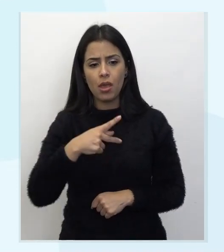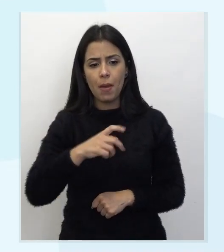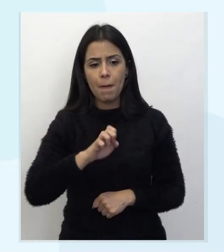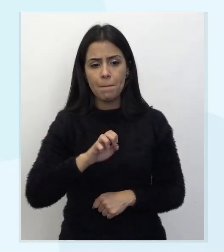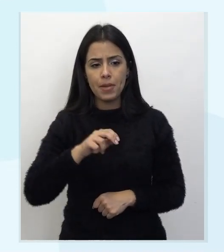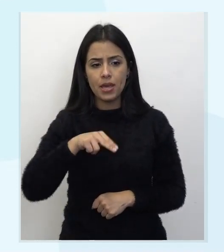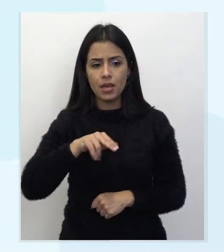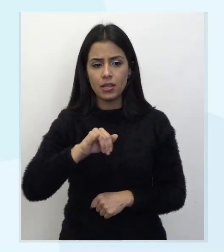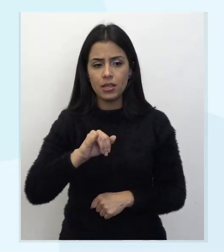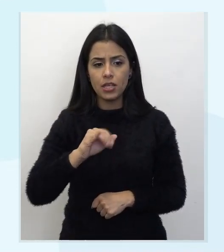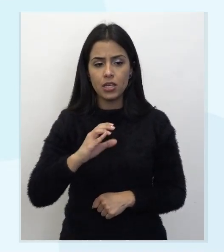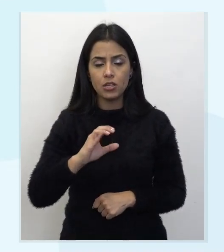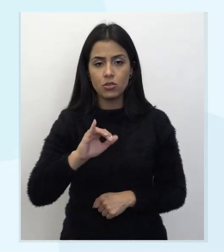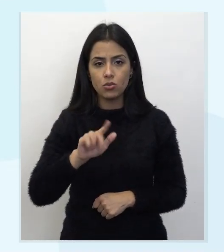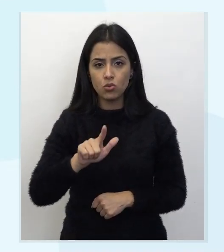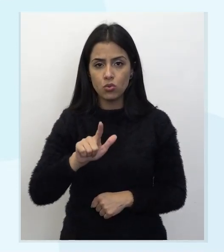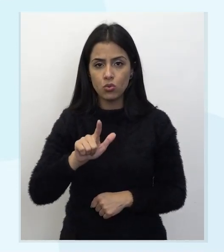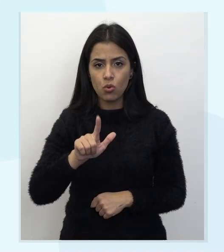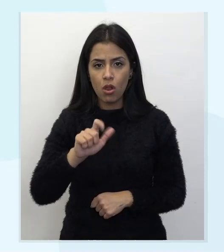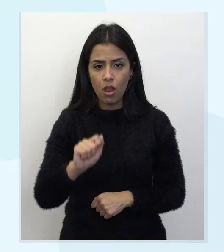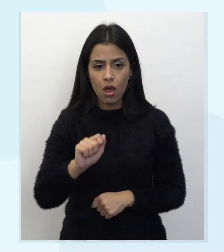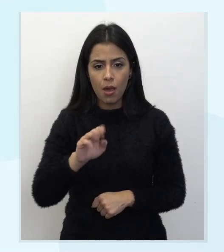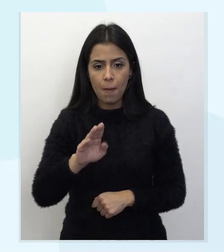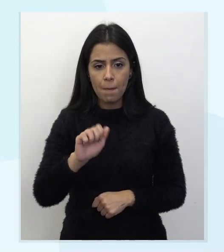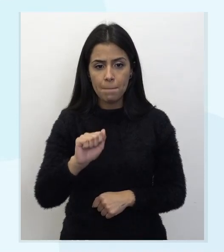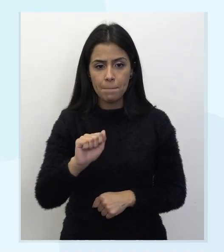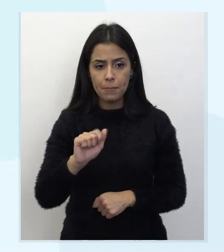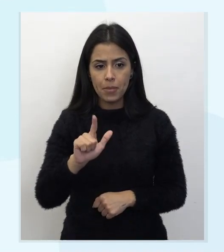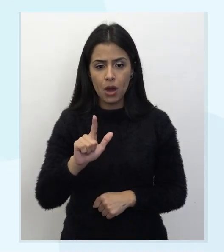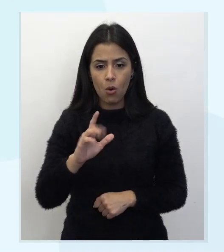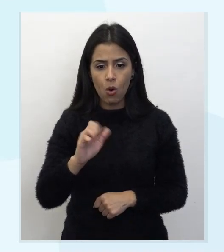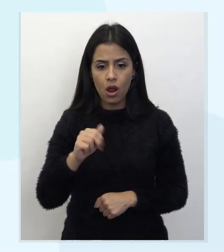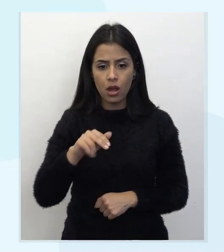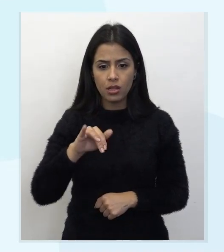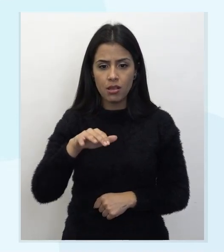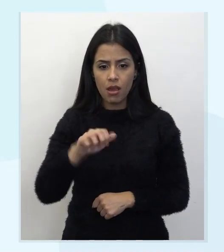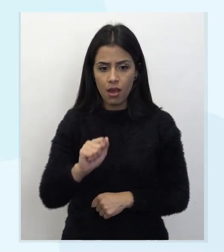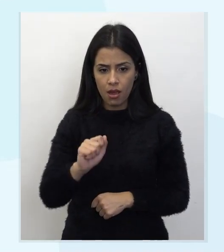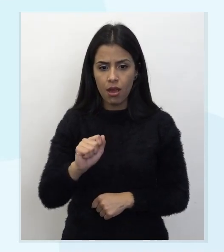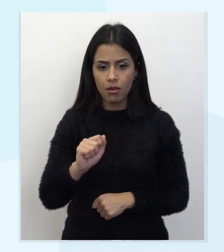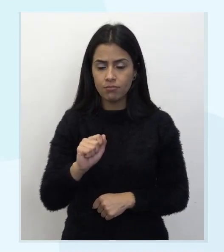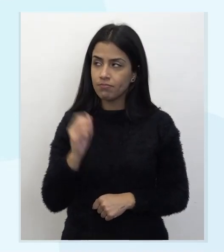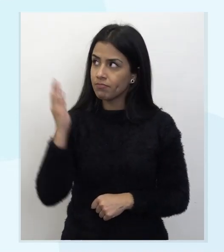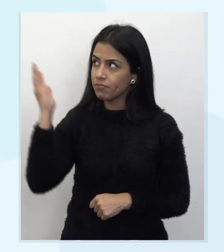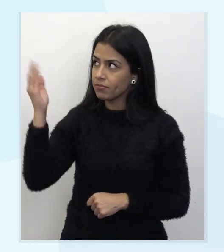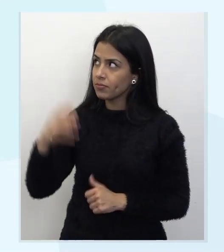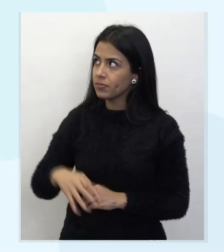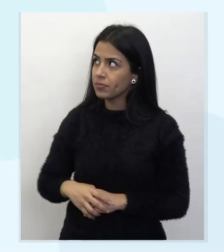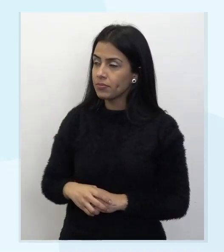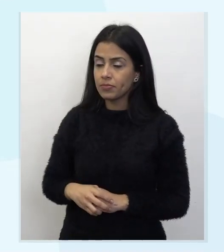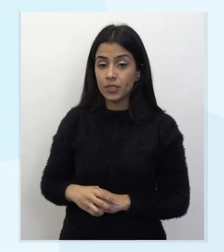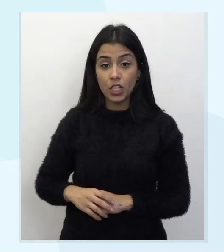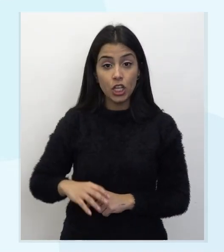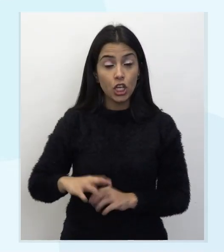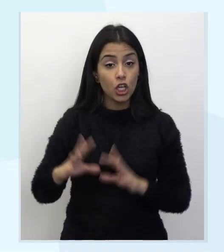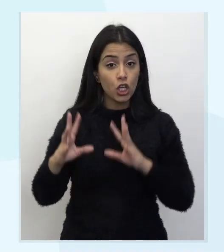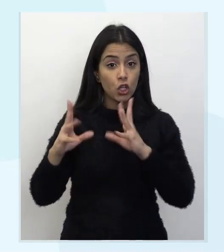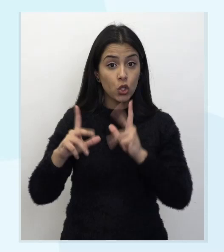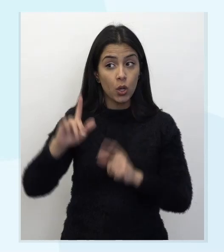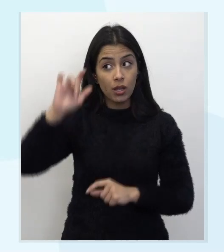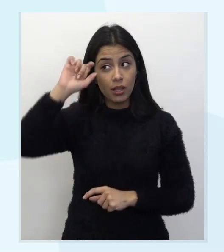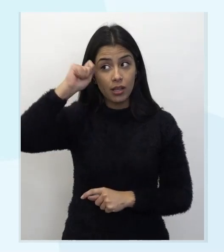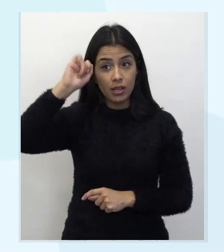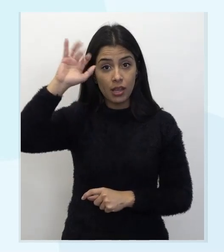ali no cantinho esquerdo da tela de vocês, tá? E toda essa área aí que vem ali norte da África, né, a região do